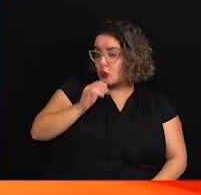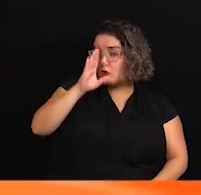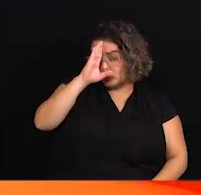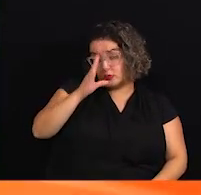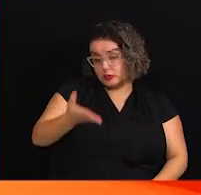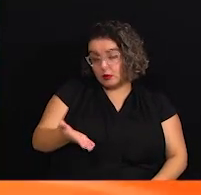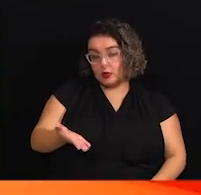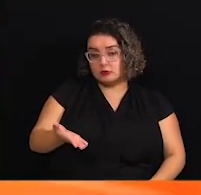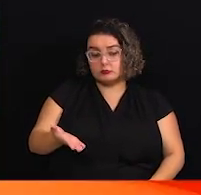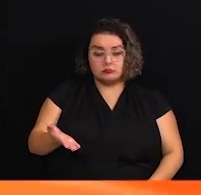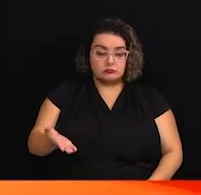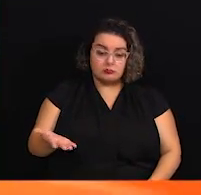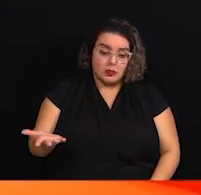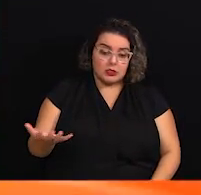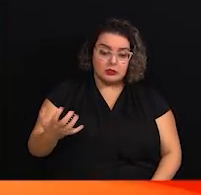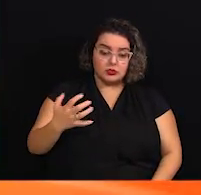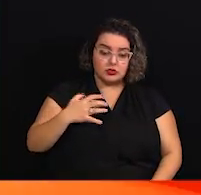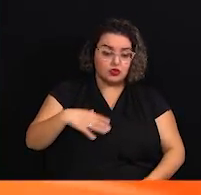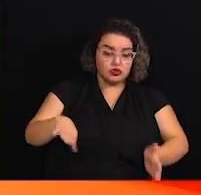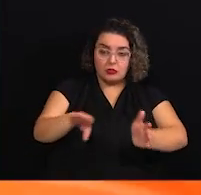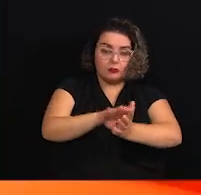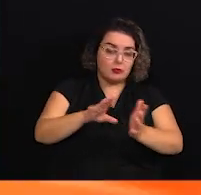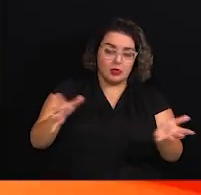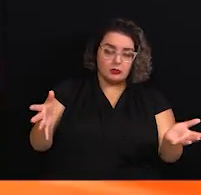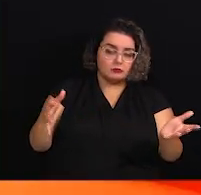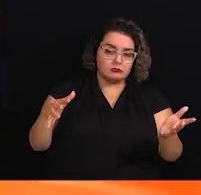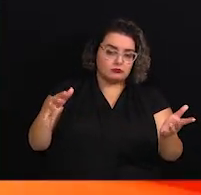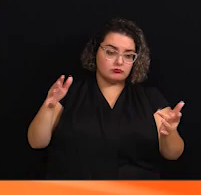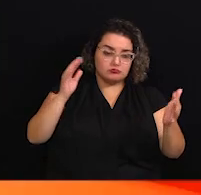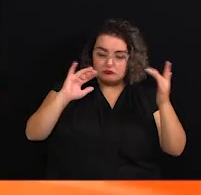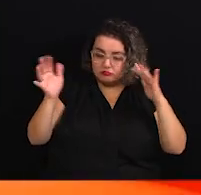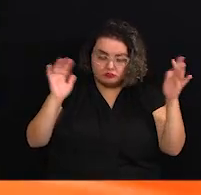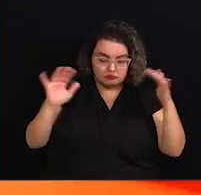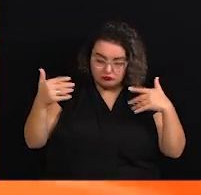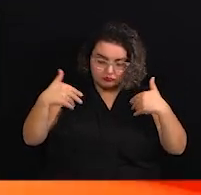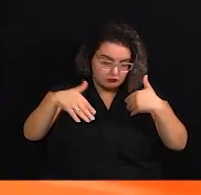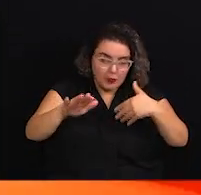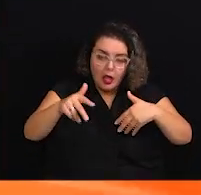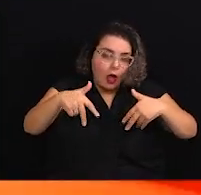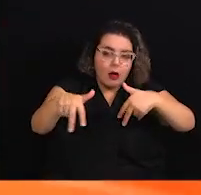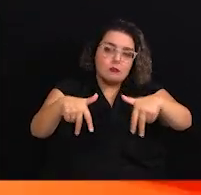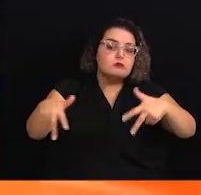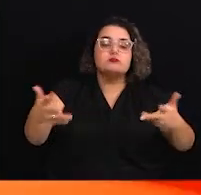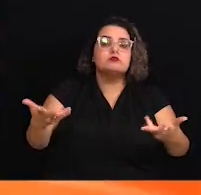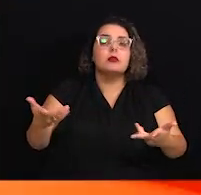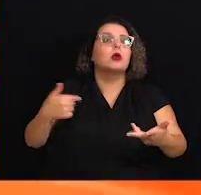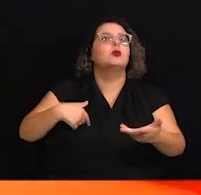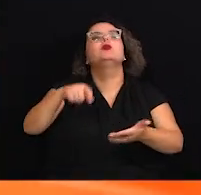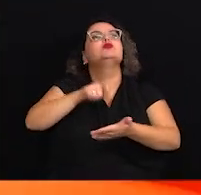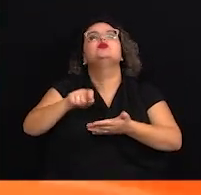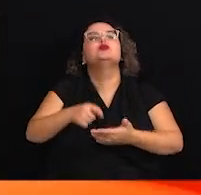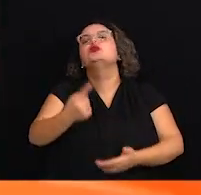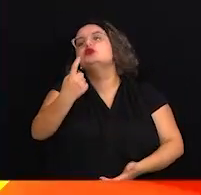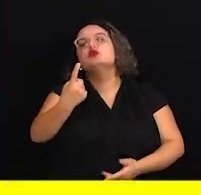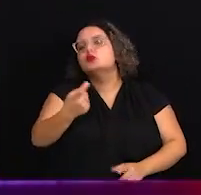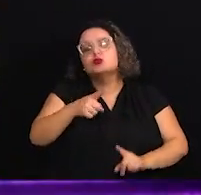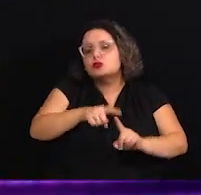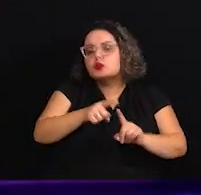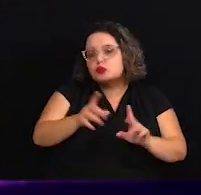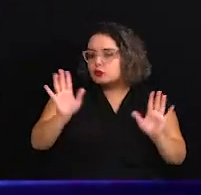né? Eles aparecem de forma mais aleatória possível, assim. Eu não me considero um escritor de um gênero,